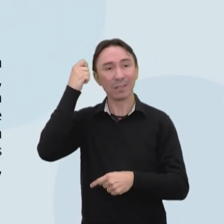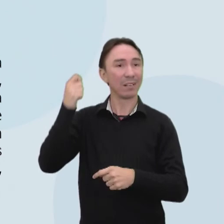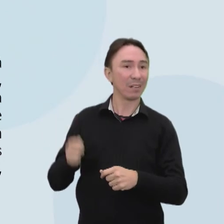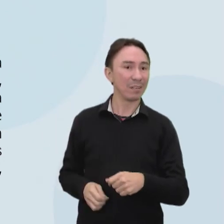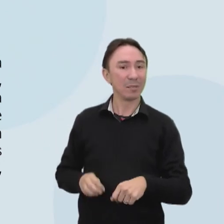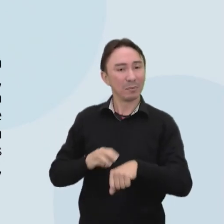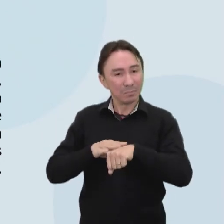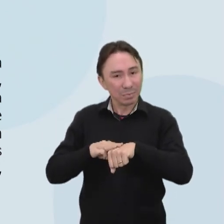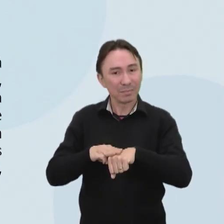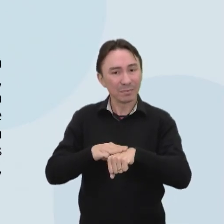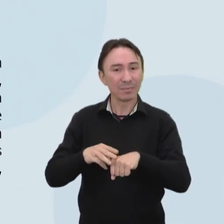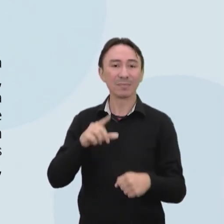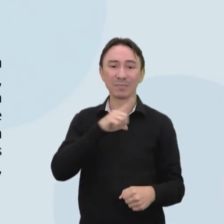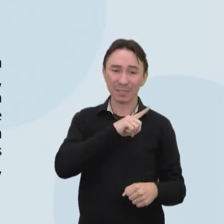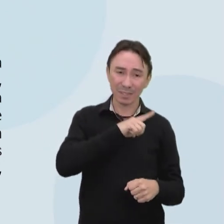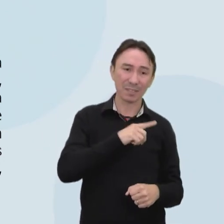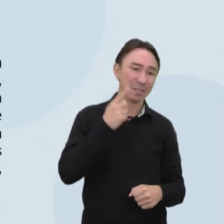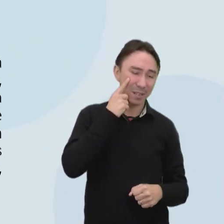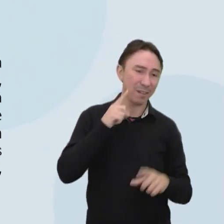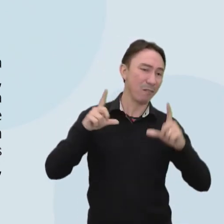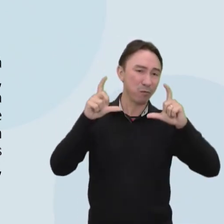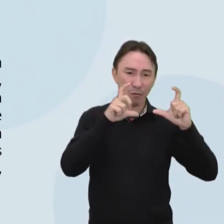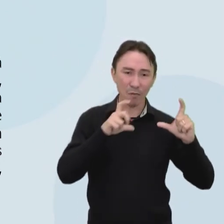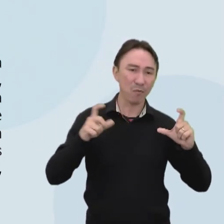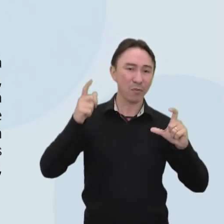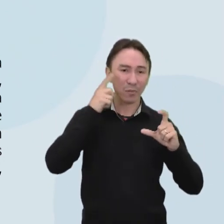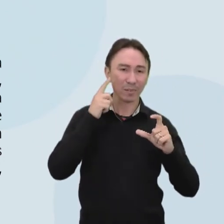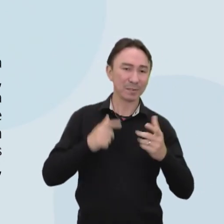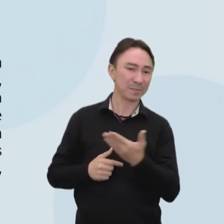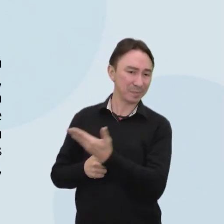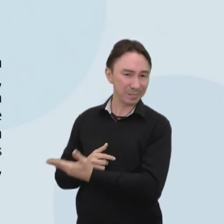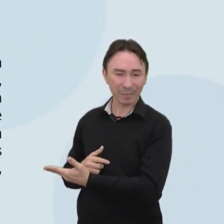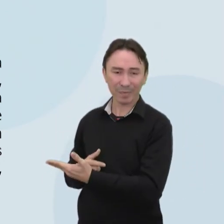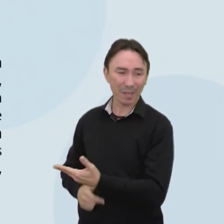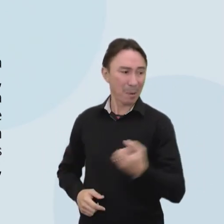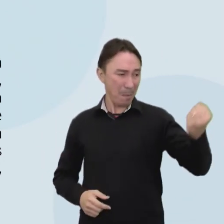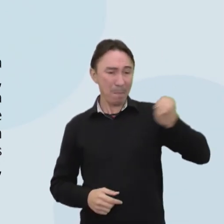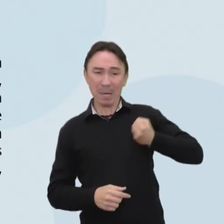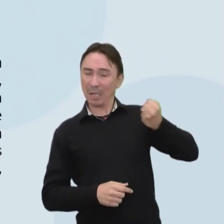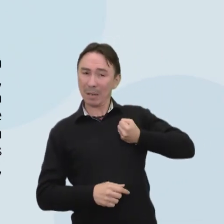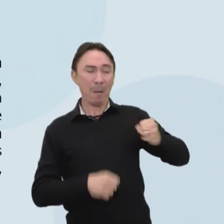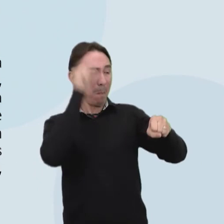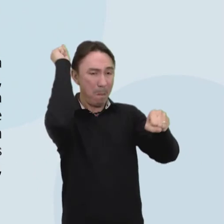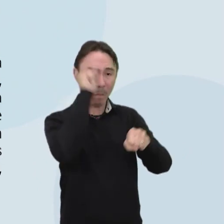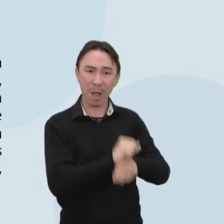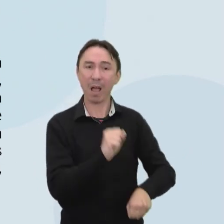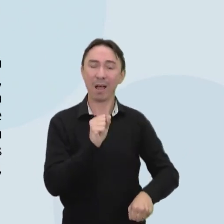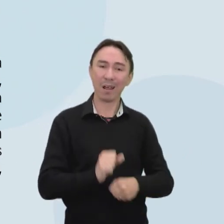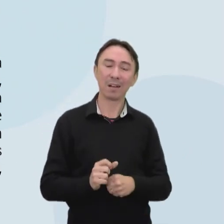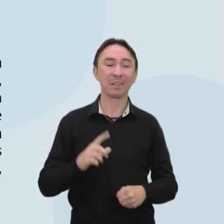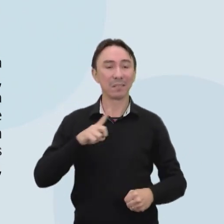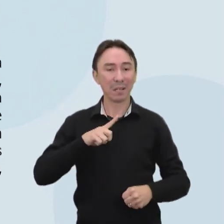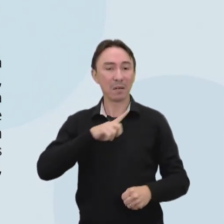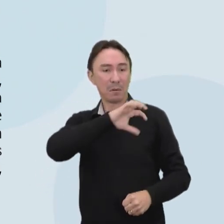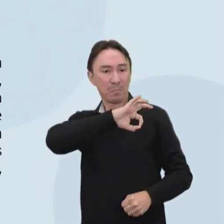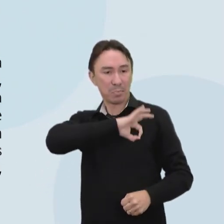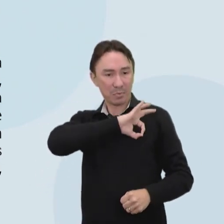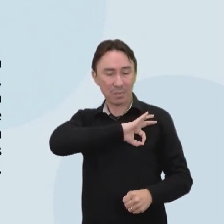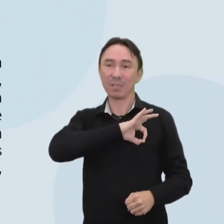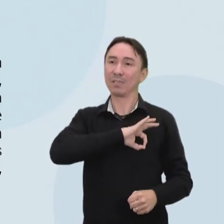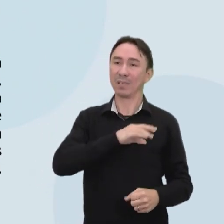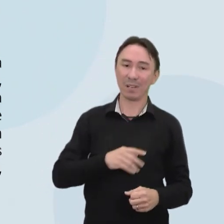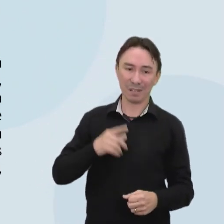na foto a gente vê várias manifestações, né? Faixa "Parem de nos matar", a imagem de um policial, documentos sendo assinados